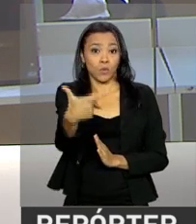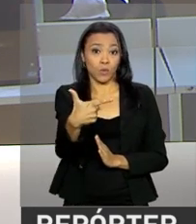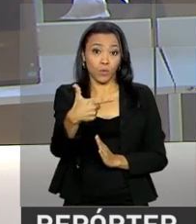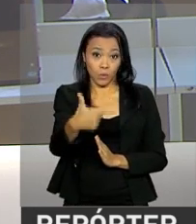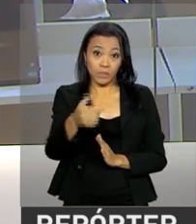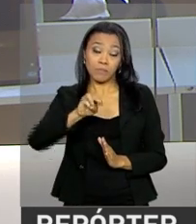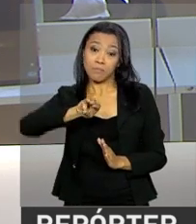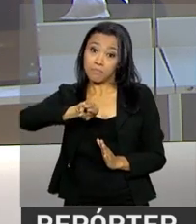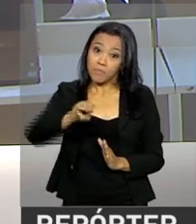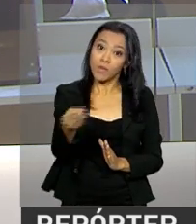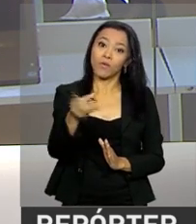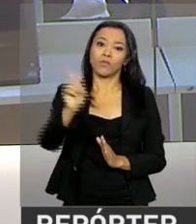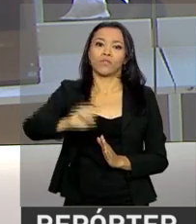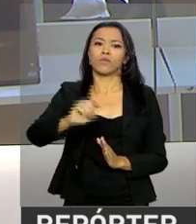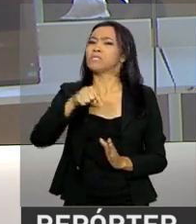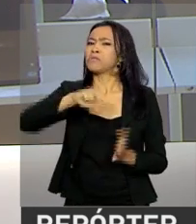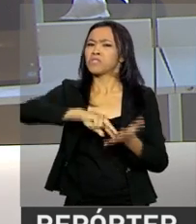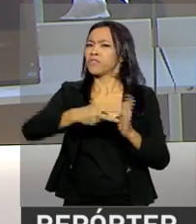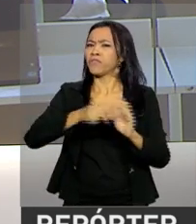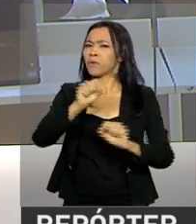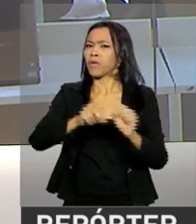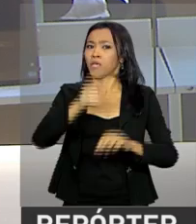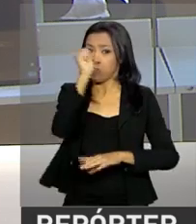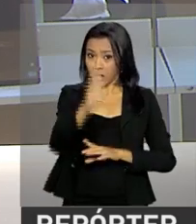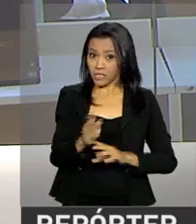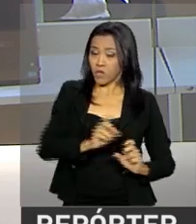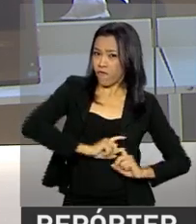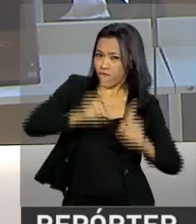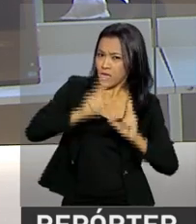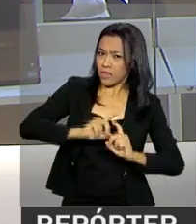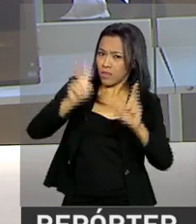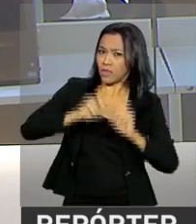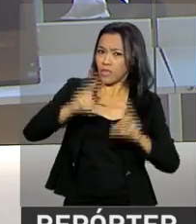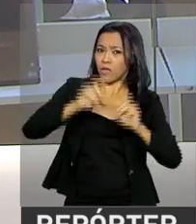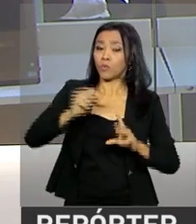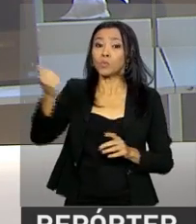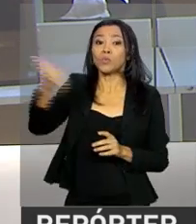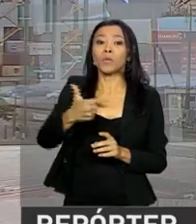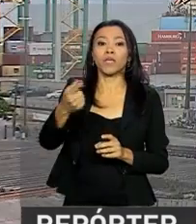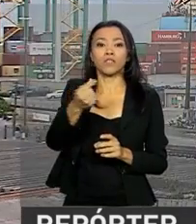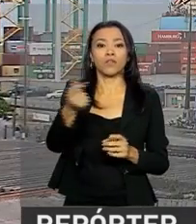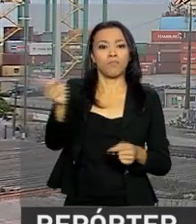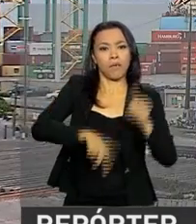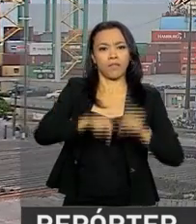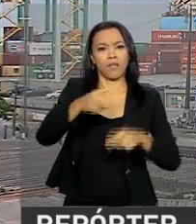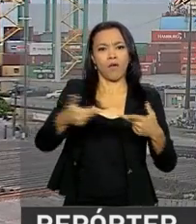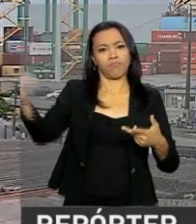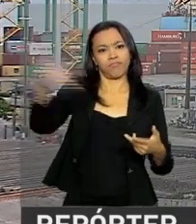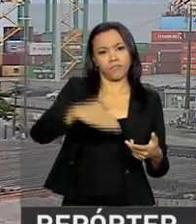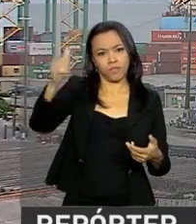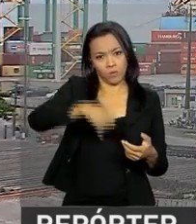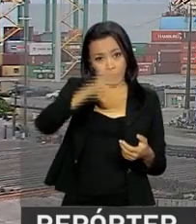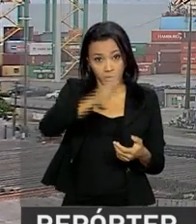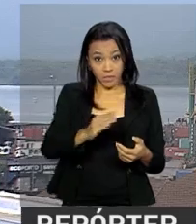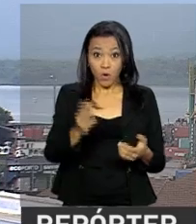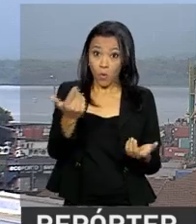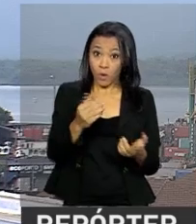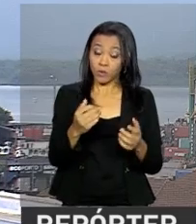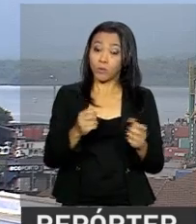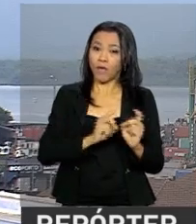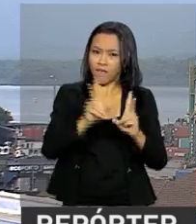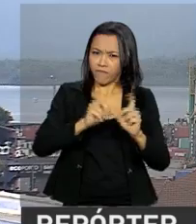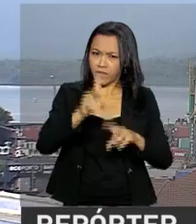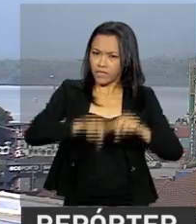Dólares Isso significa que o Brasil exportou mais que importou no período quando as exportações são maiores que as importações